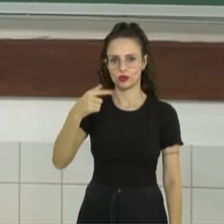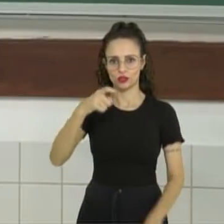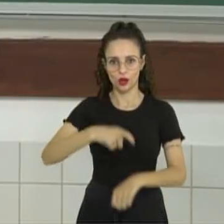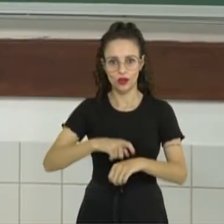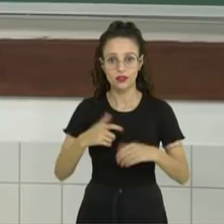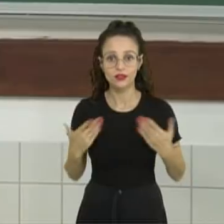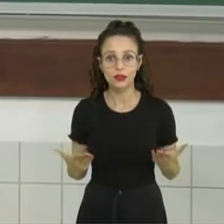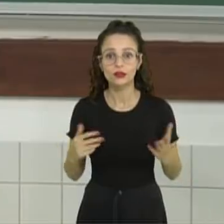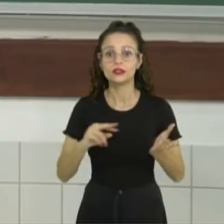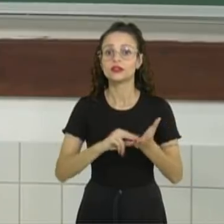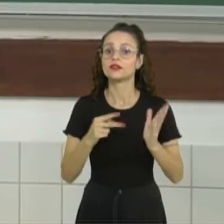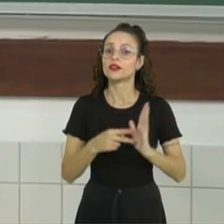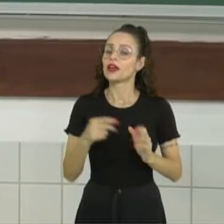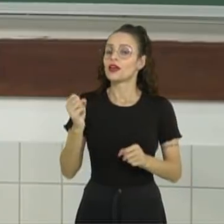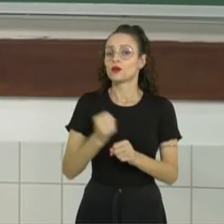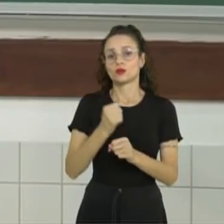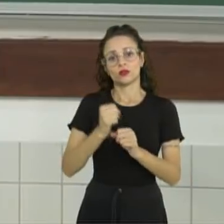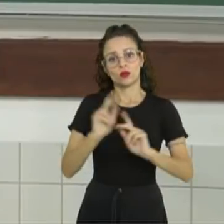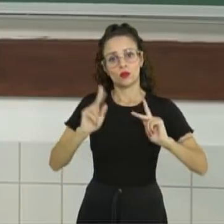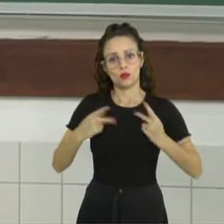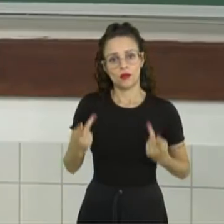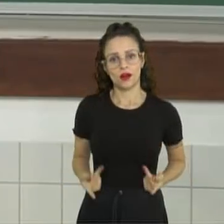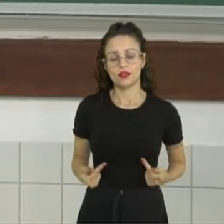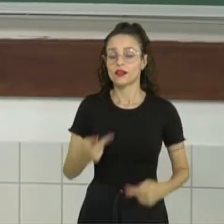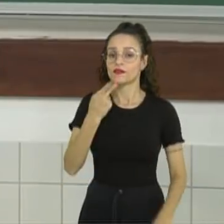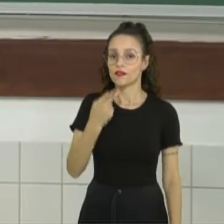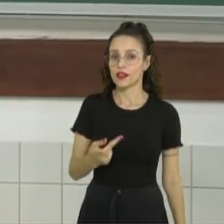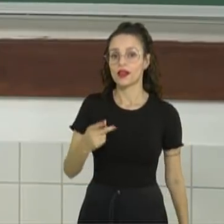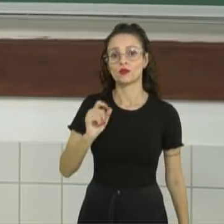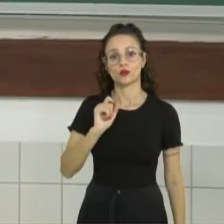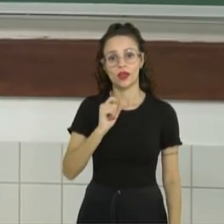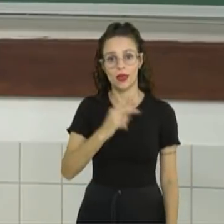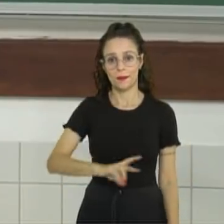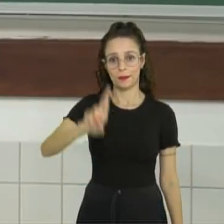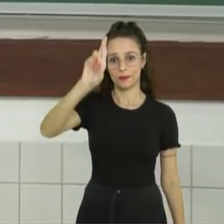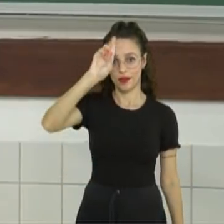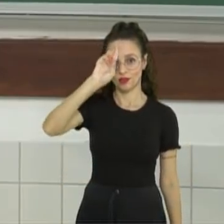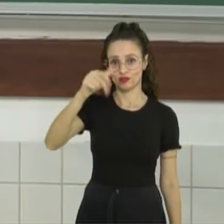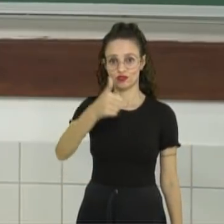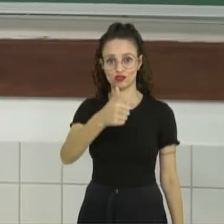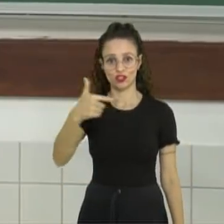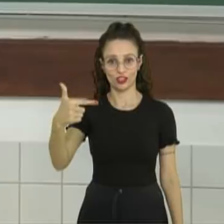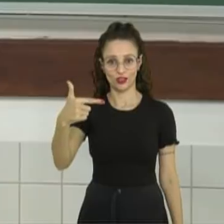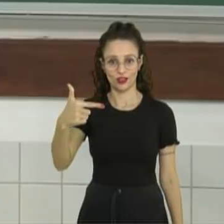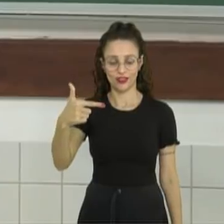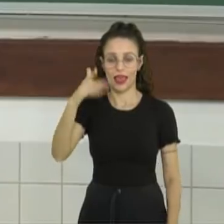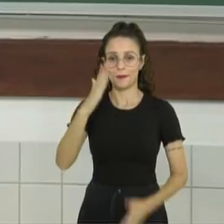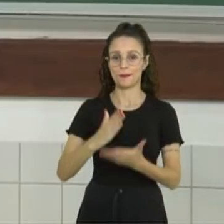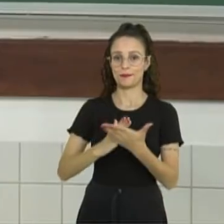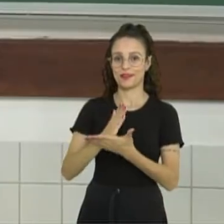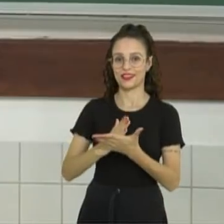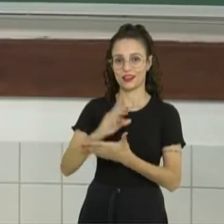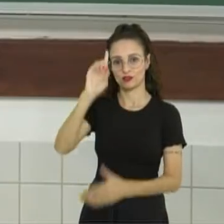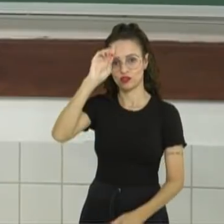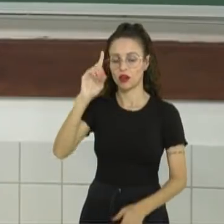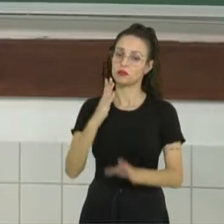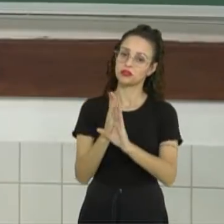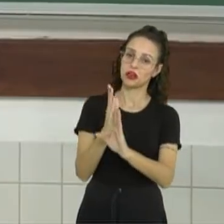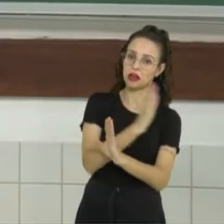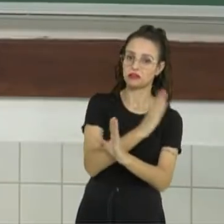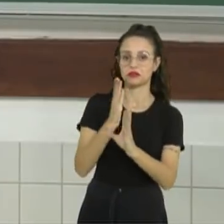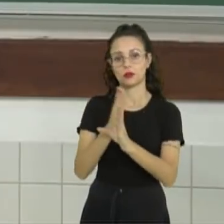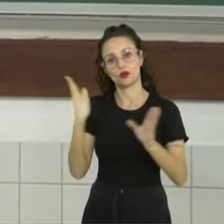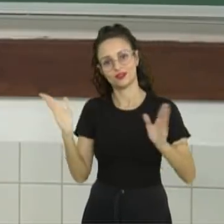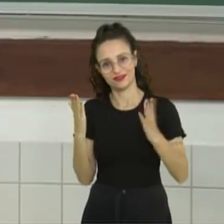Ou seja, foi uma construção humana dizer que existe o 12 horas como o meio do dia. 12 horas podia ser antes, como podia ser